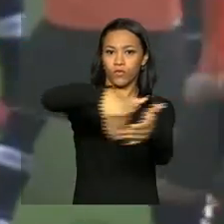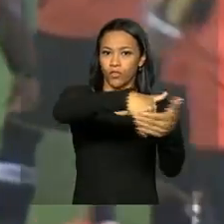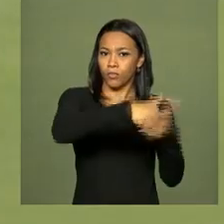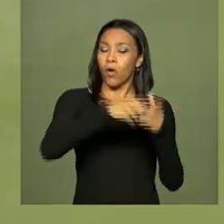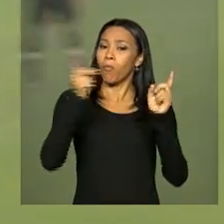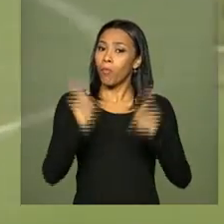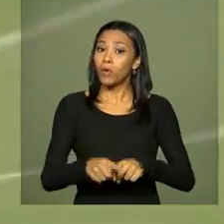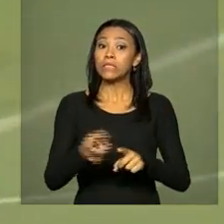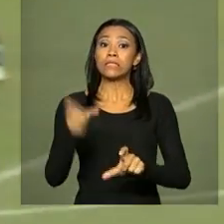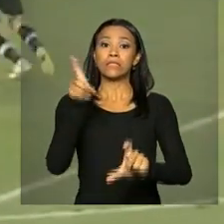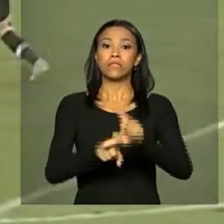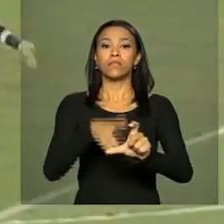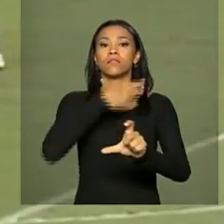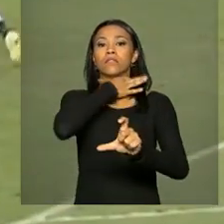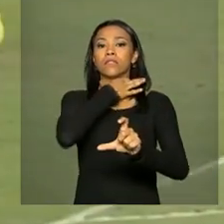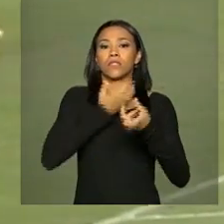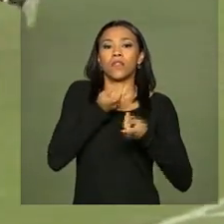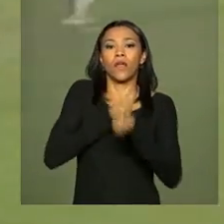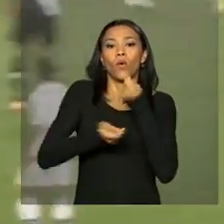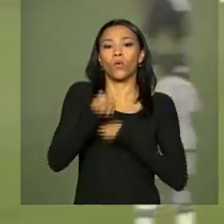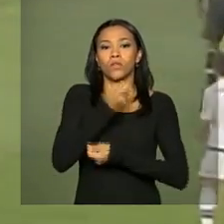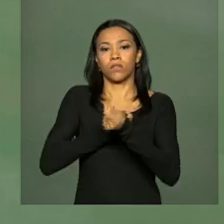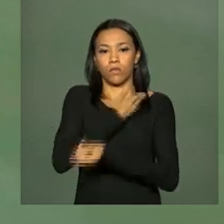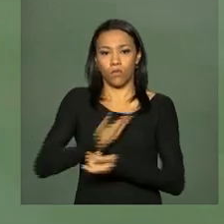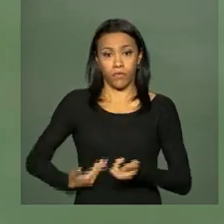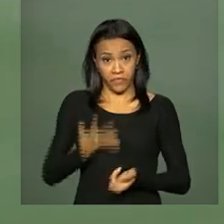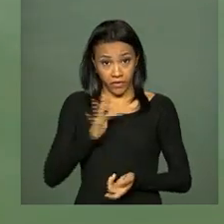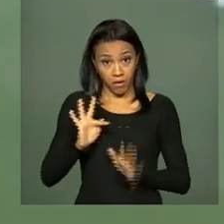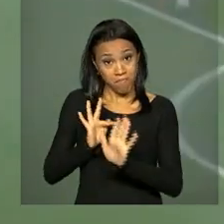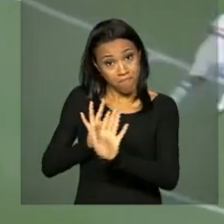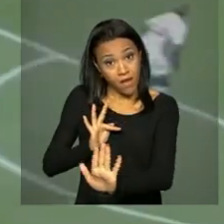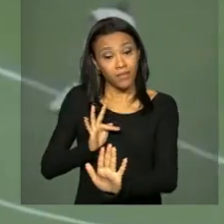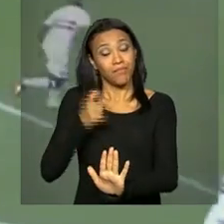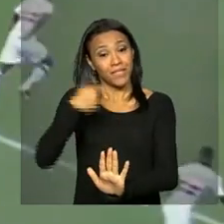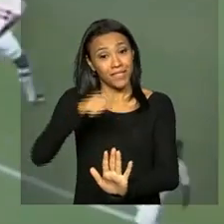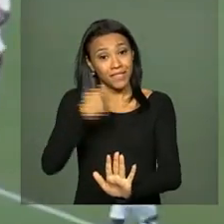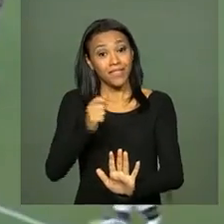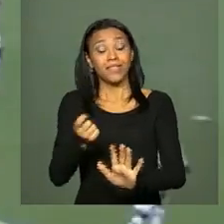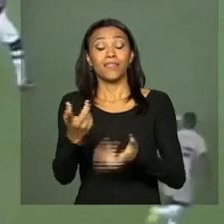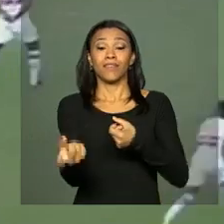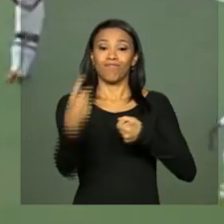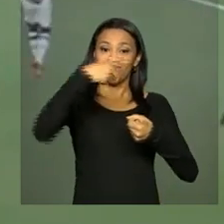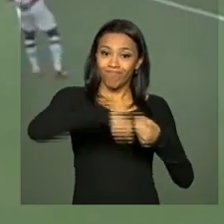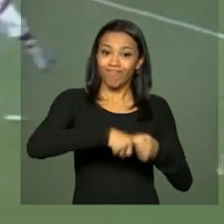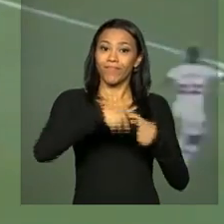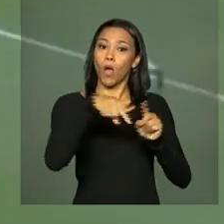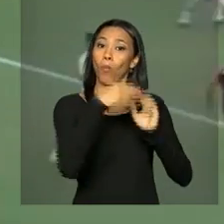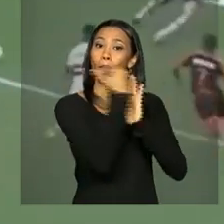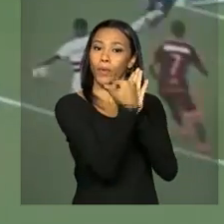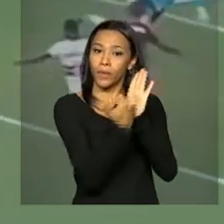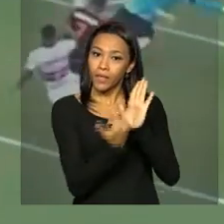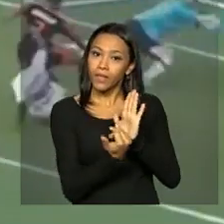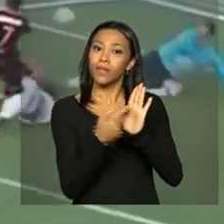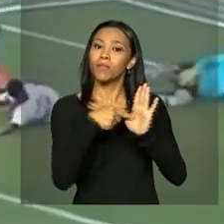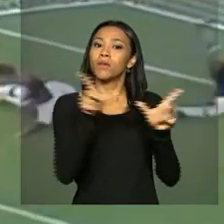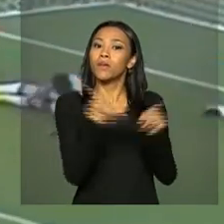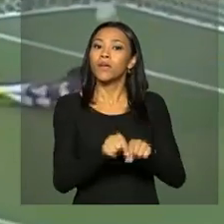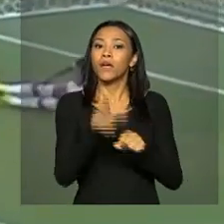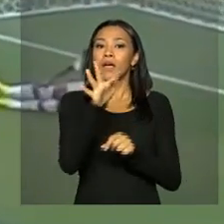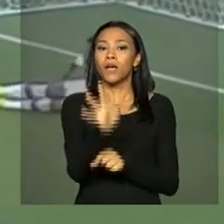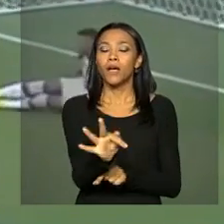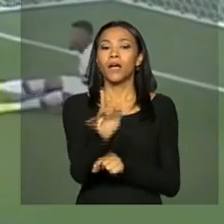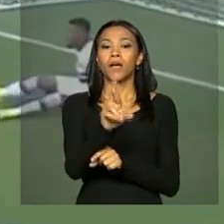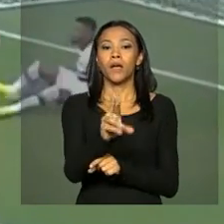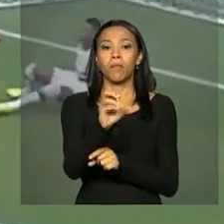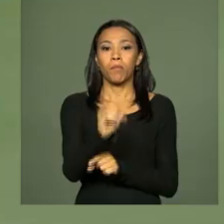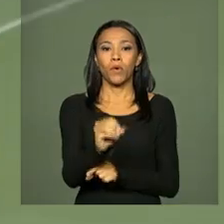as dívidas com o governo federal, mas para isso vão ter de aderir ao Programa de Modernização do Futebol Brasileiro, o Profute,